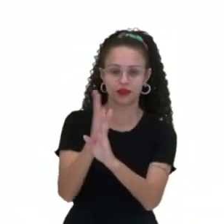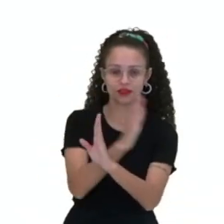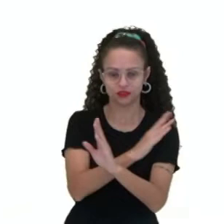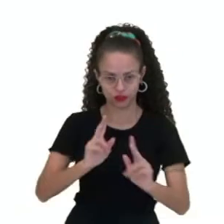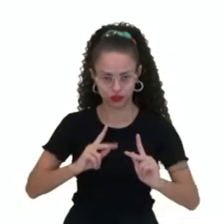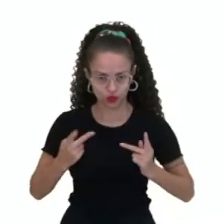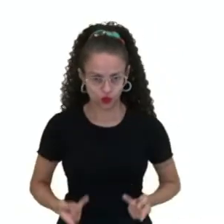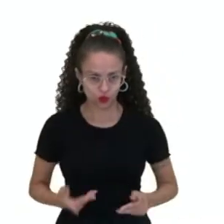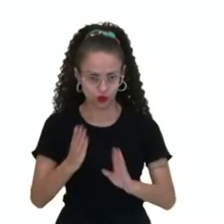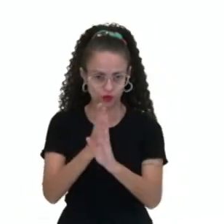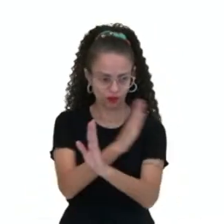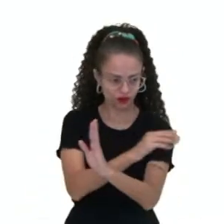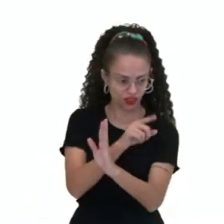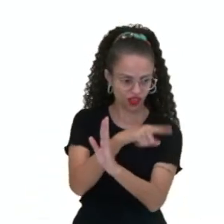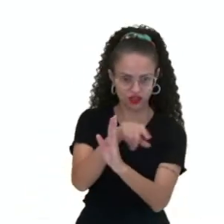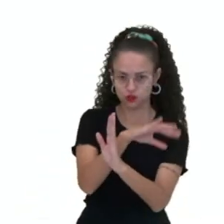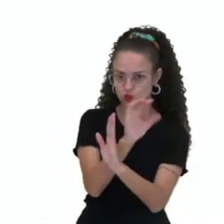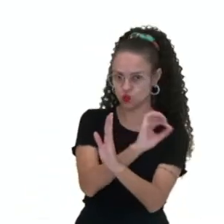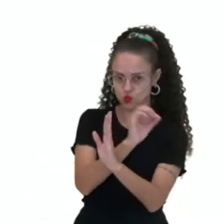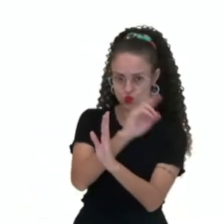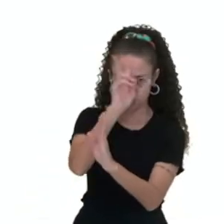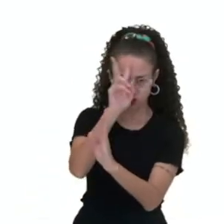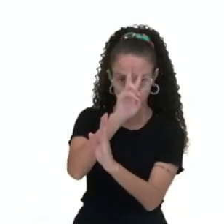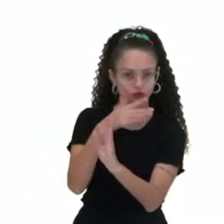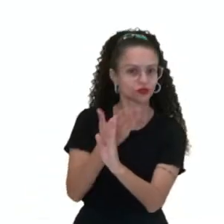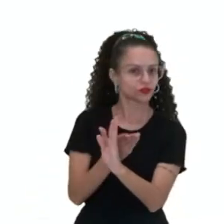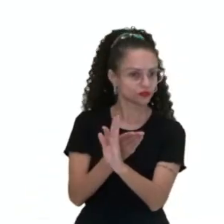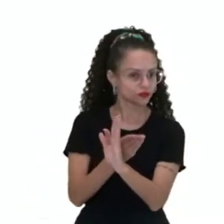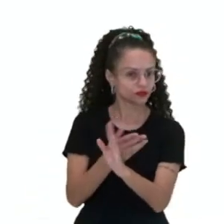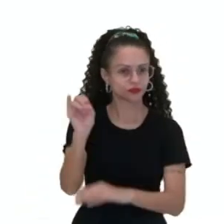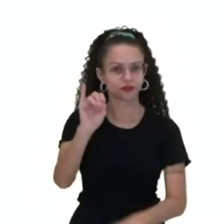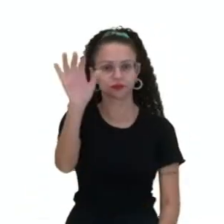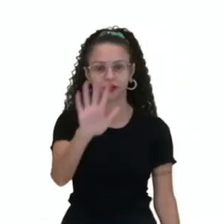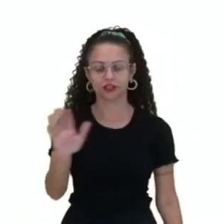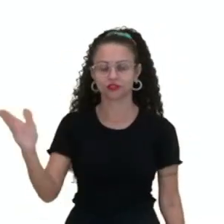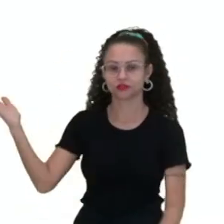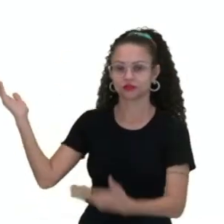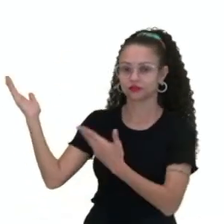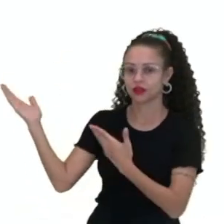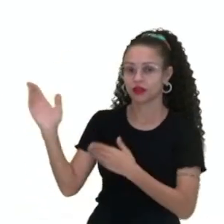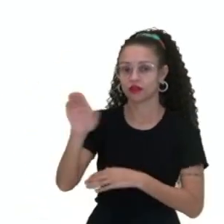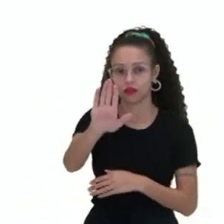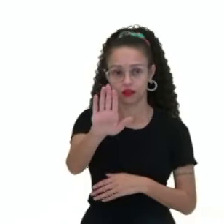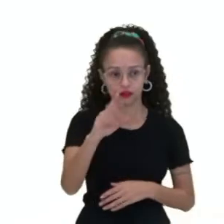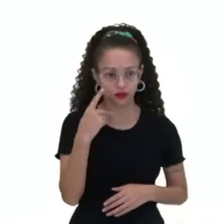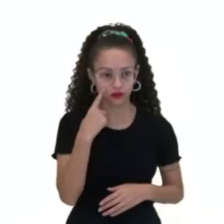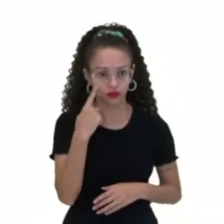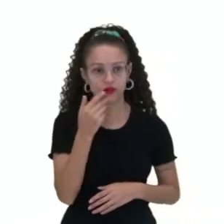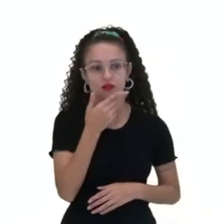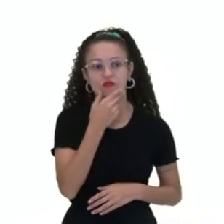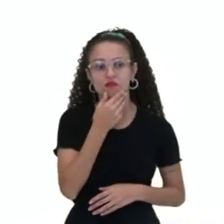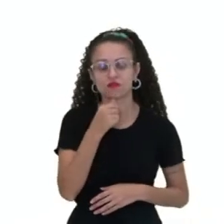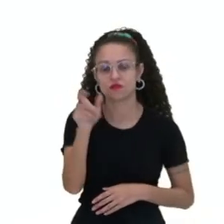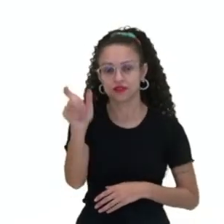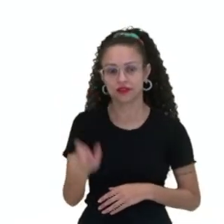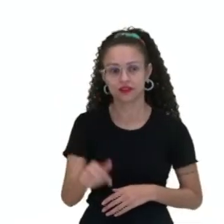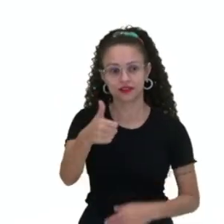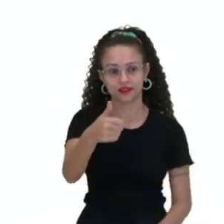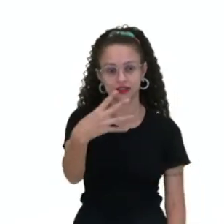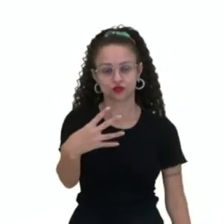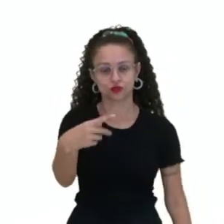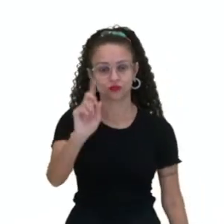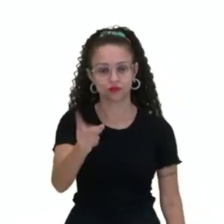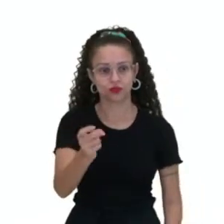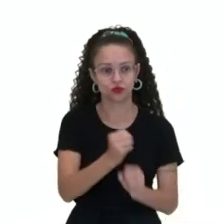humanos desse período não tiveram história, e eu trago uma super imagem. Gente, outra coisa. Esse cara aqui, há 14 mil anos